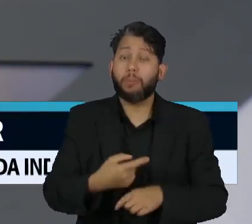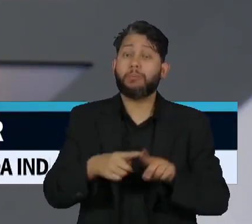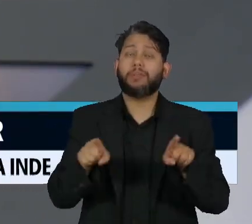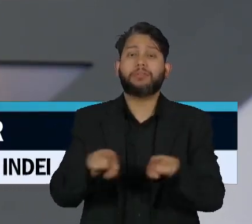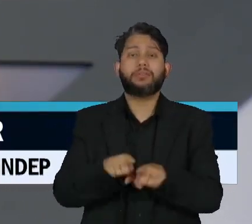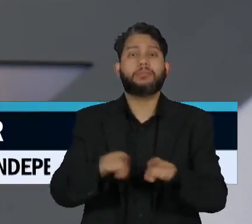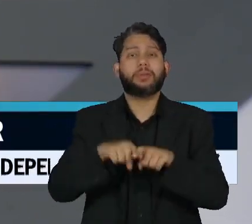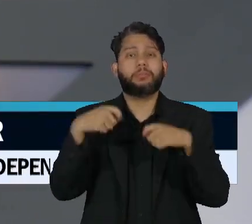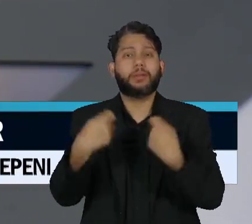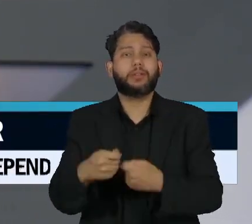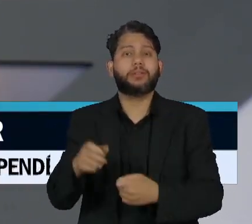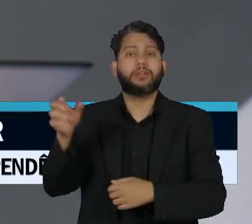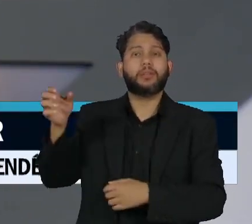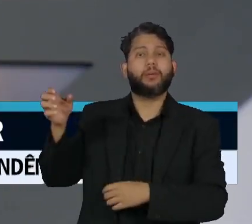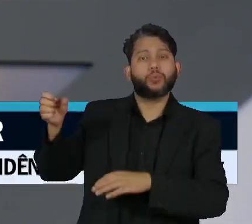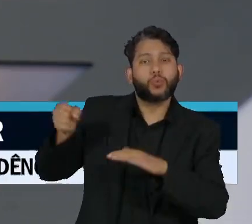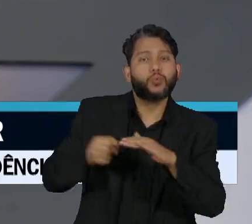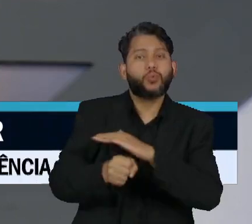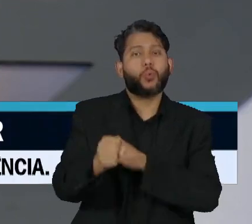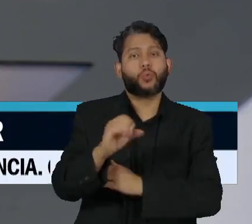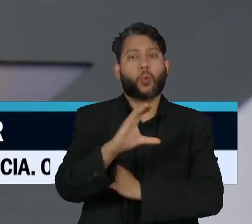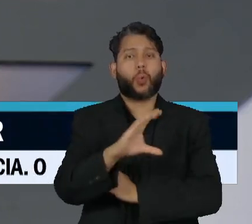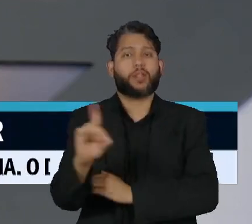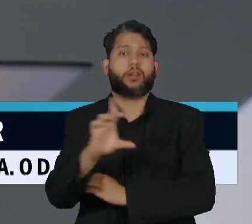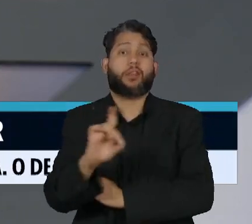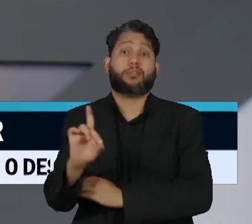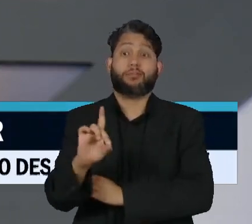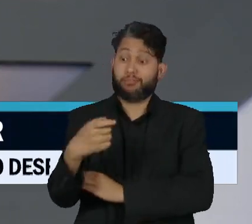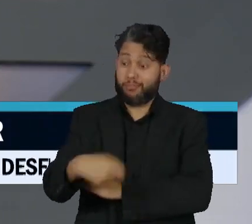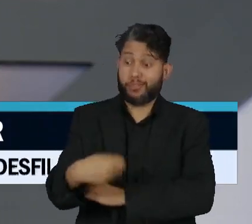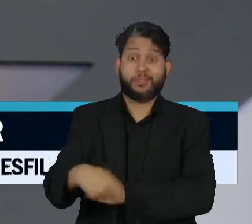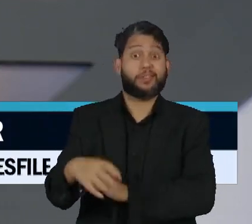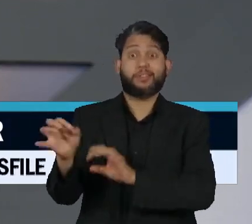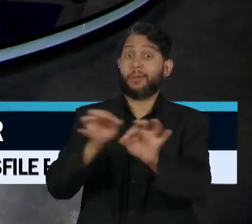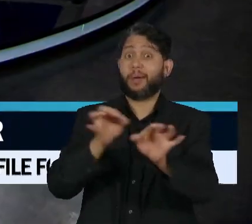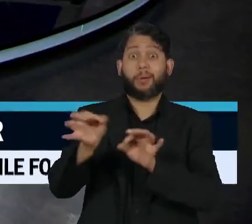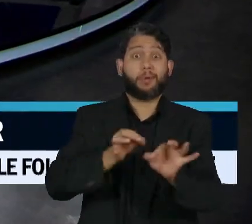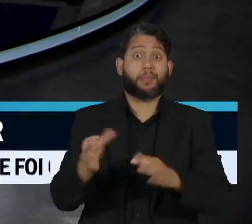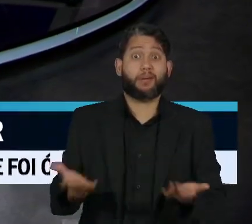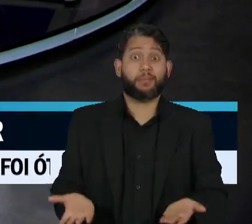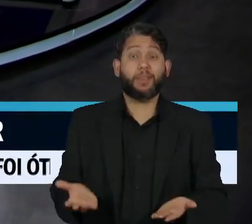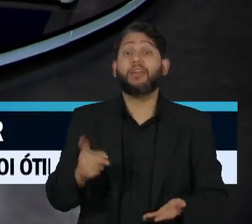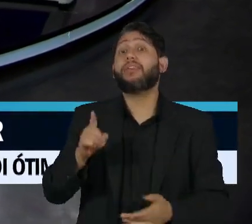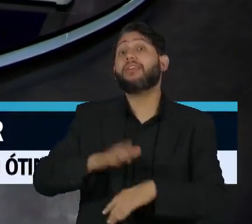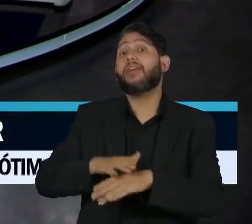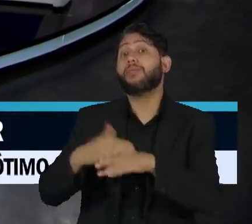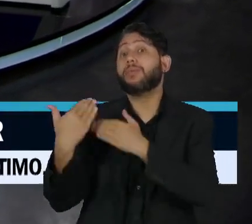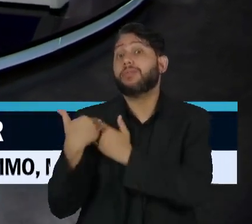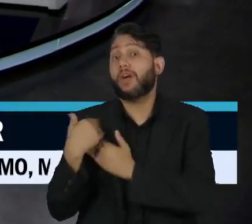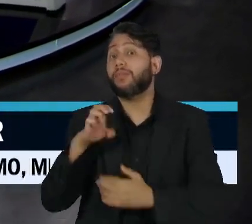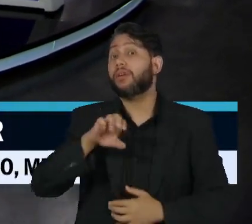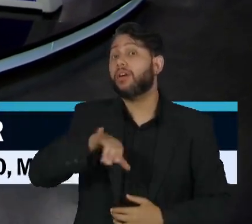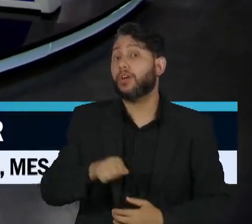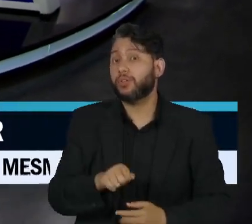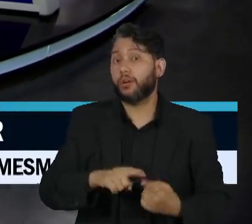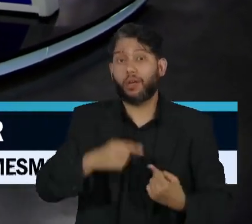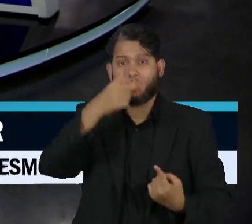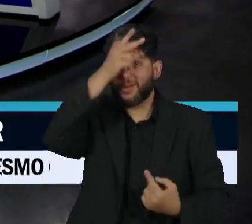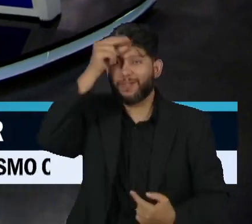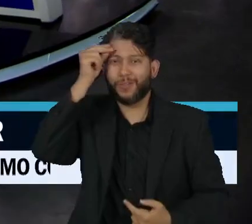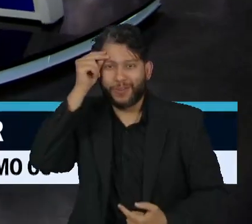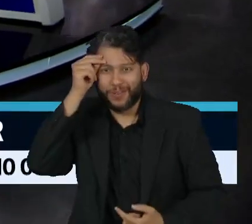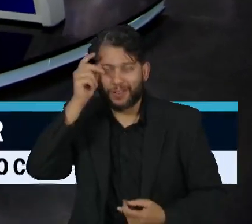estrutura de coordenação, porque quem organiza a educação de jovens e adultos são os municípios, no caso do ensino fundamental, e